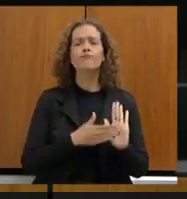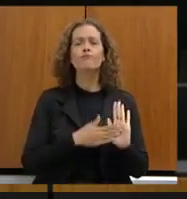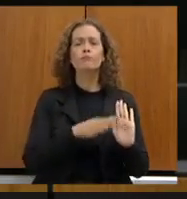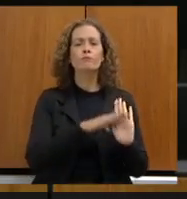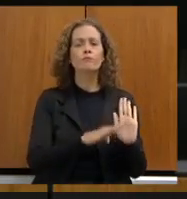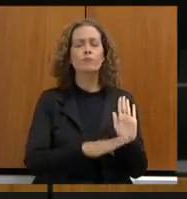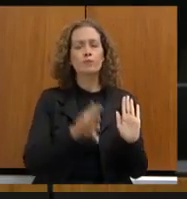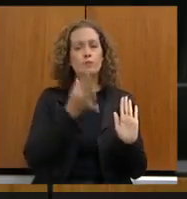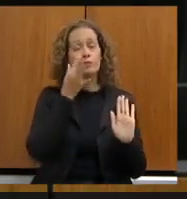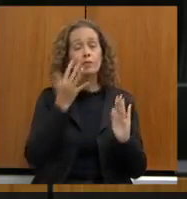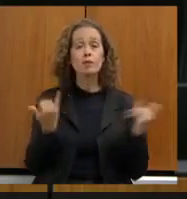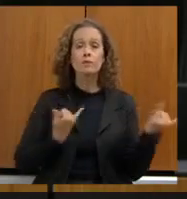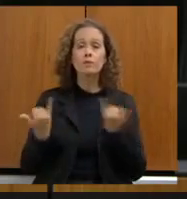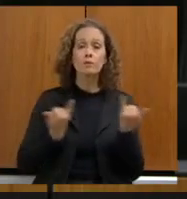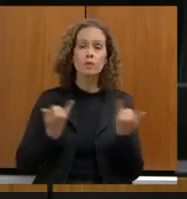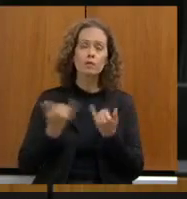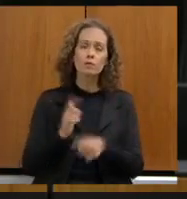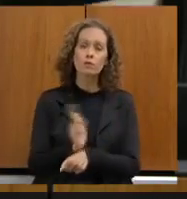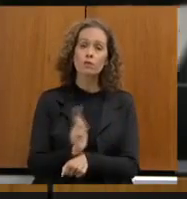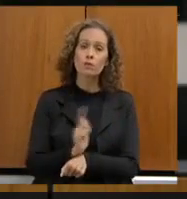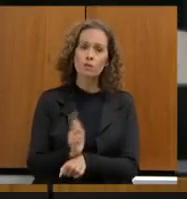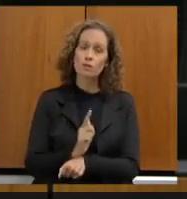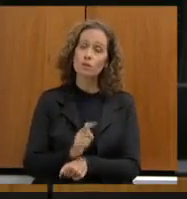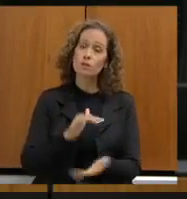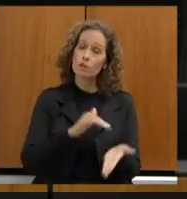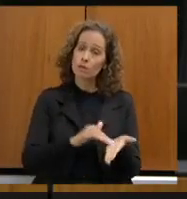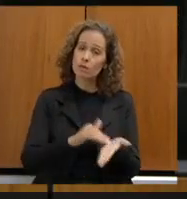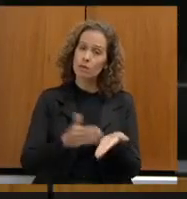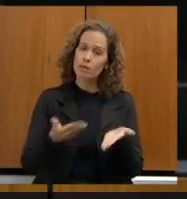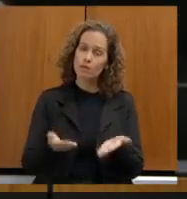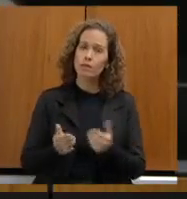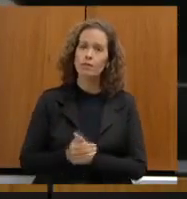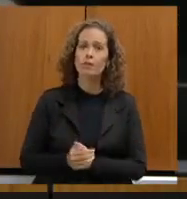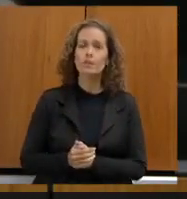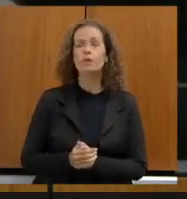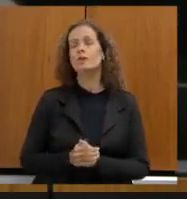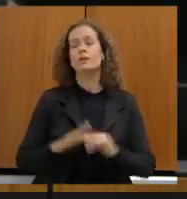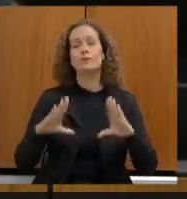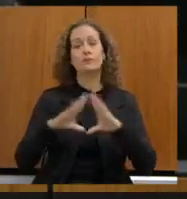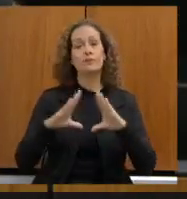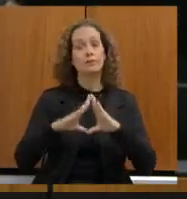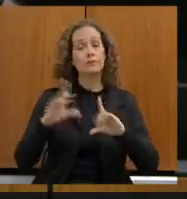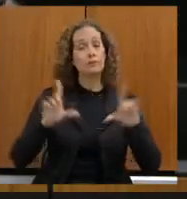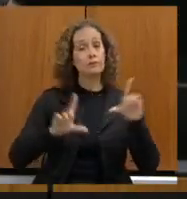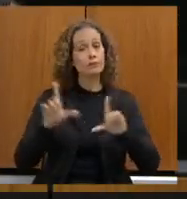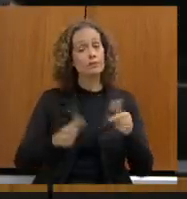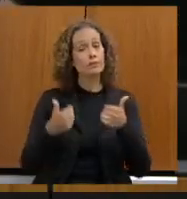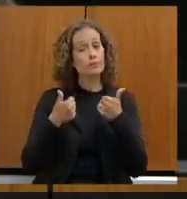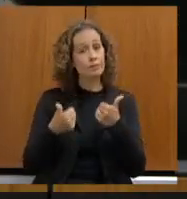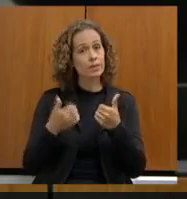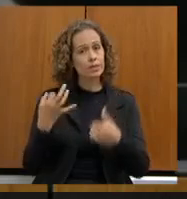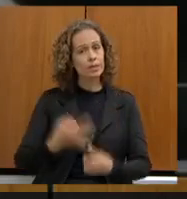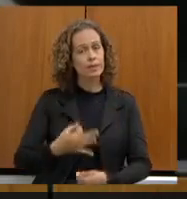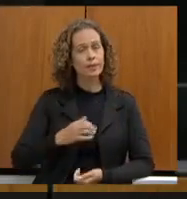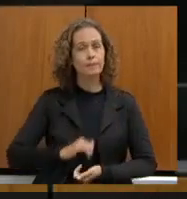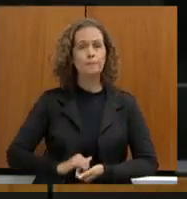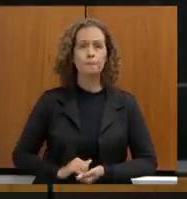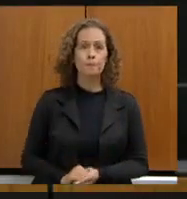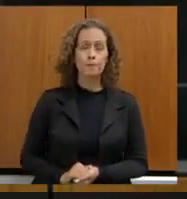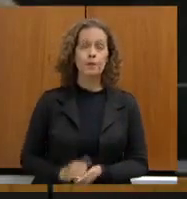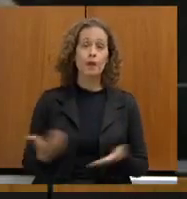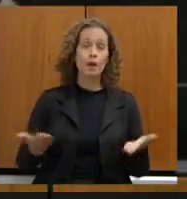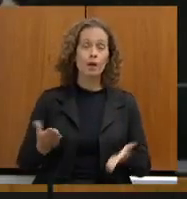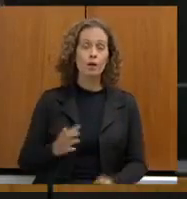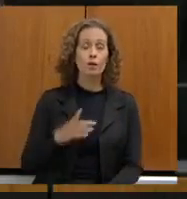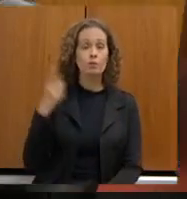pessoalmente informações sobre a gestão das respectivas secretarias observação da TV Assembleia está correta o passo a